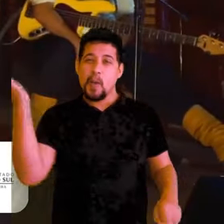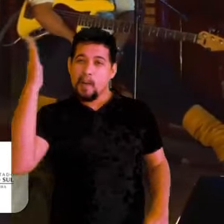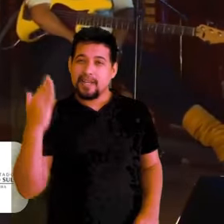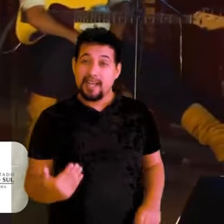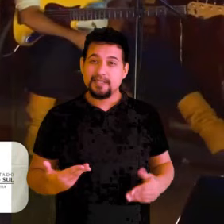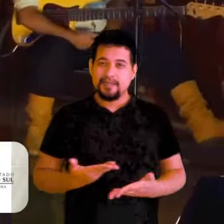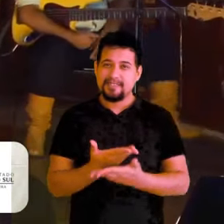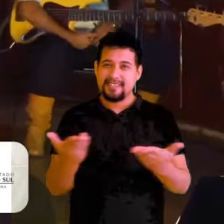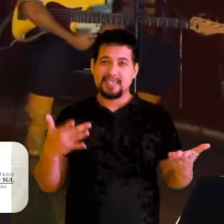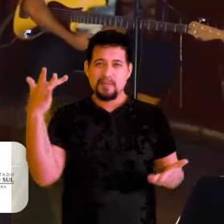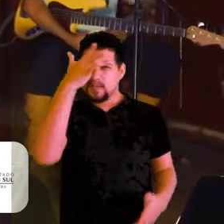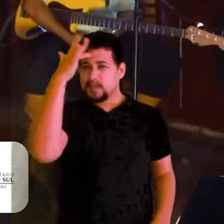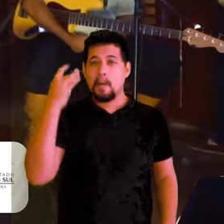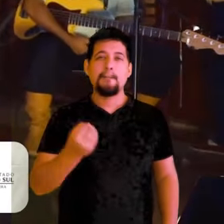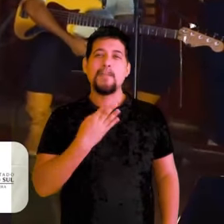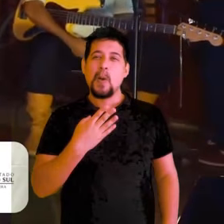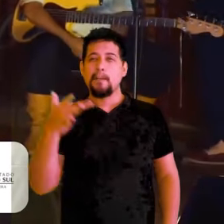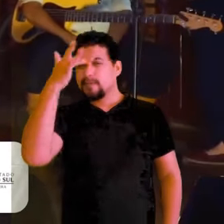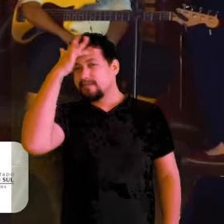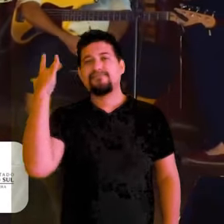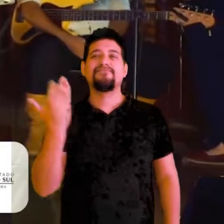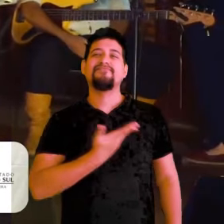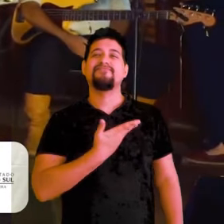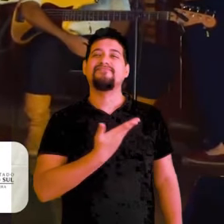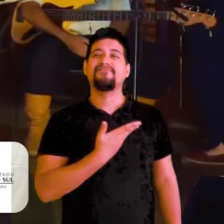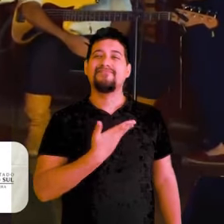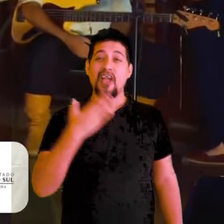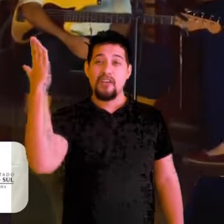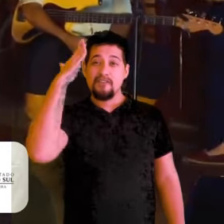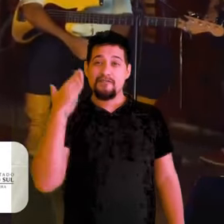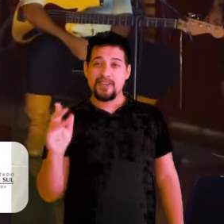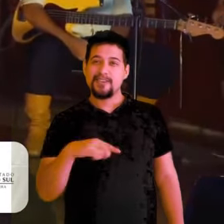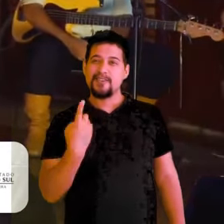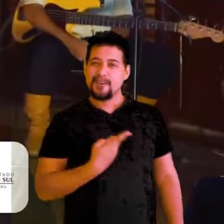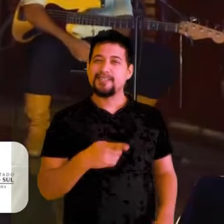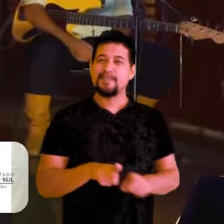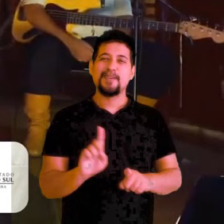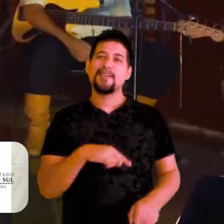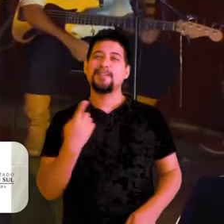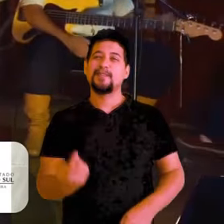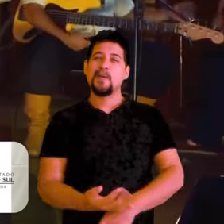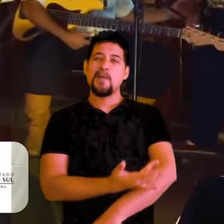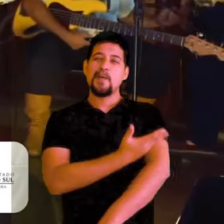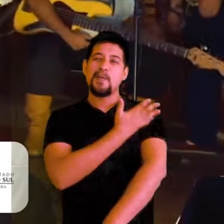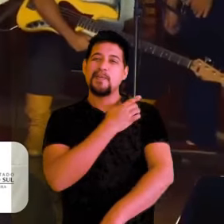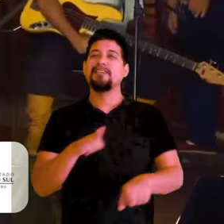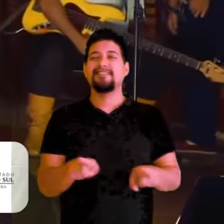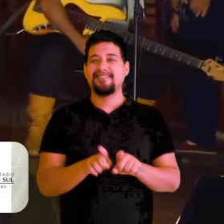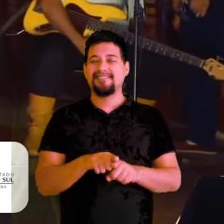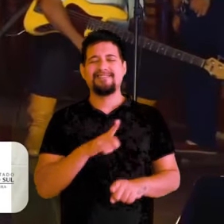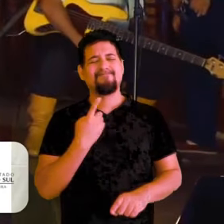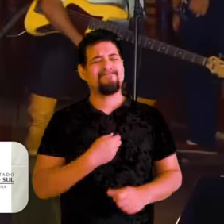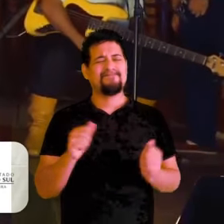justa essa homenagem para vocês, pessoas do bem, pessoas que são amigos, que são fãs e que a gente tem orgulho de